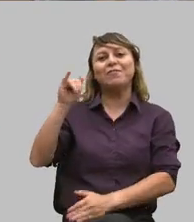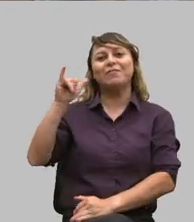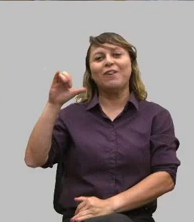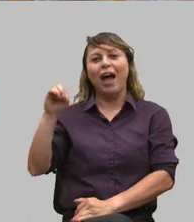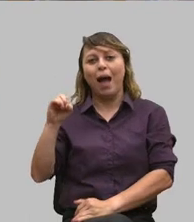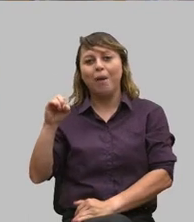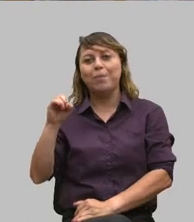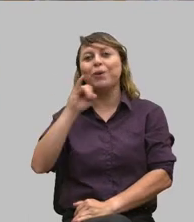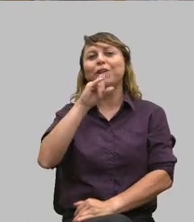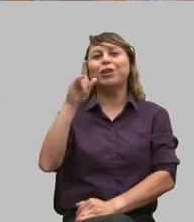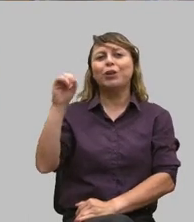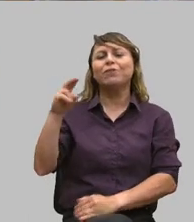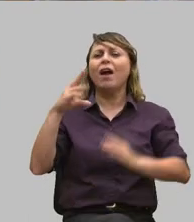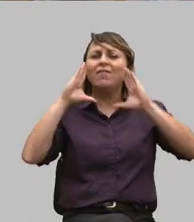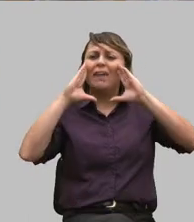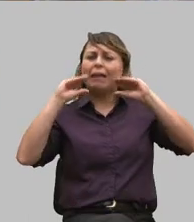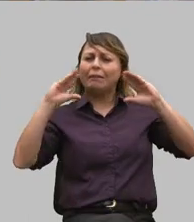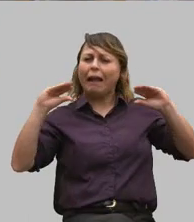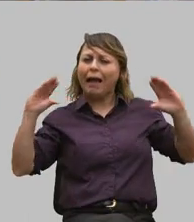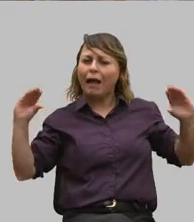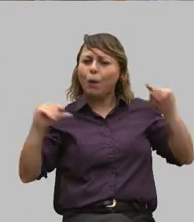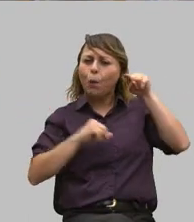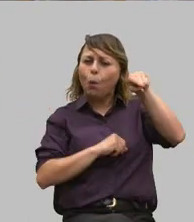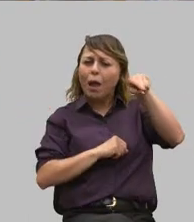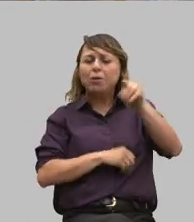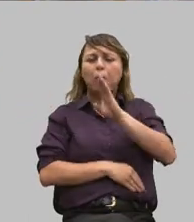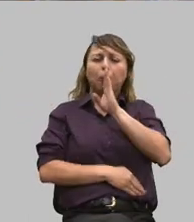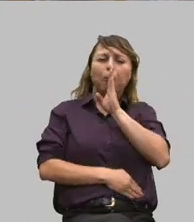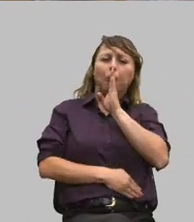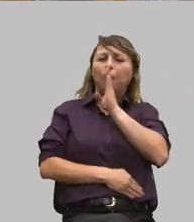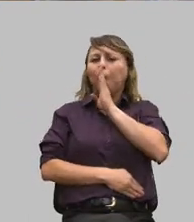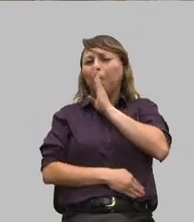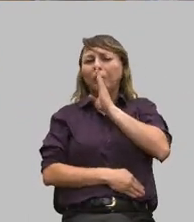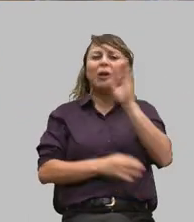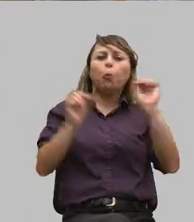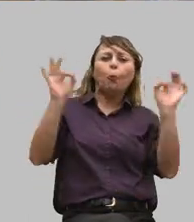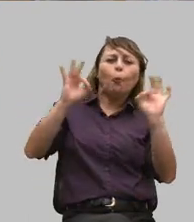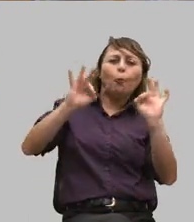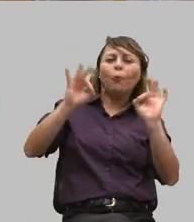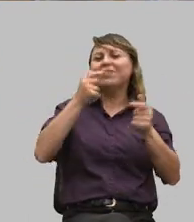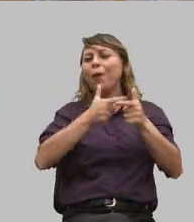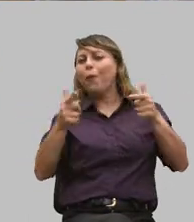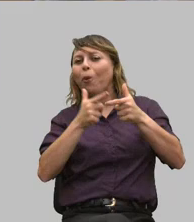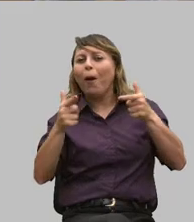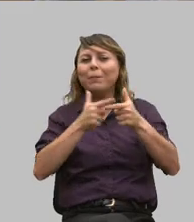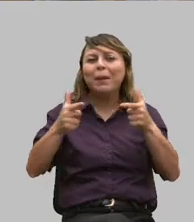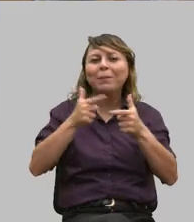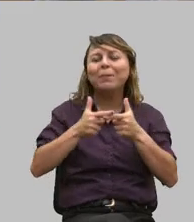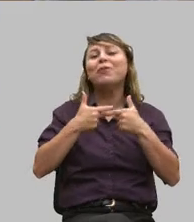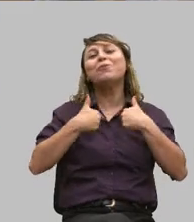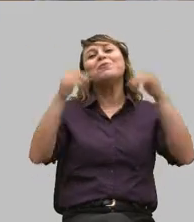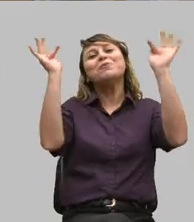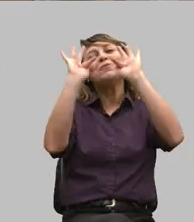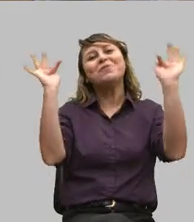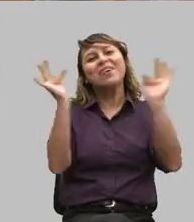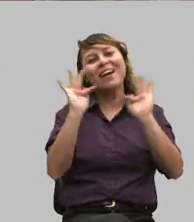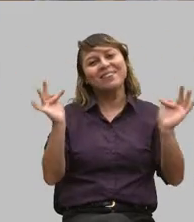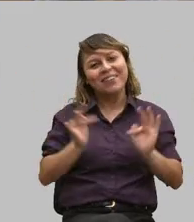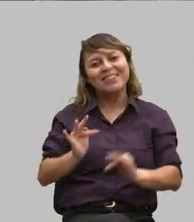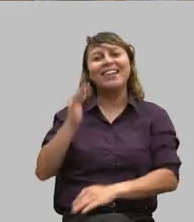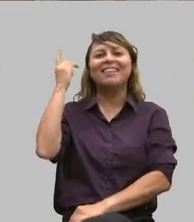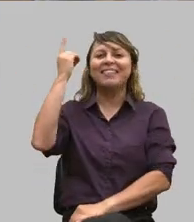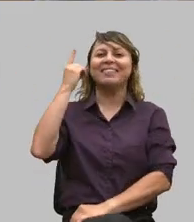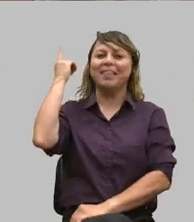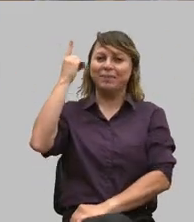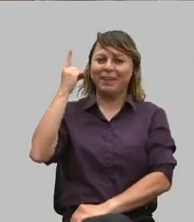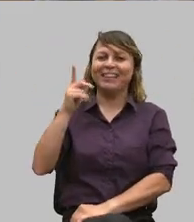Igor ficam tranquilos dando um casulo lá quietinho sem nenhum problema e eu fico feliz com isso com a palavra deputada